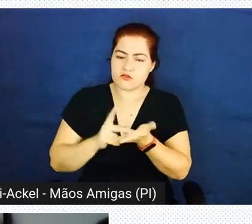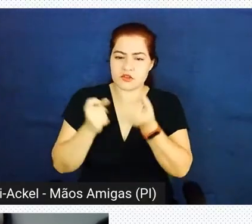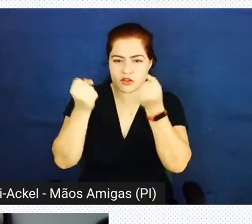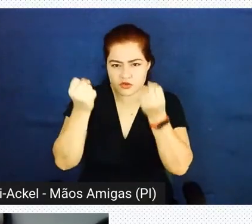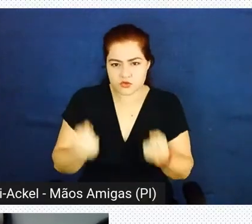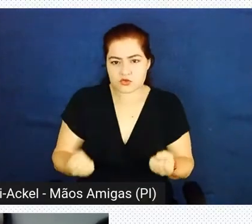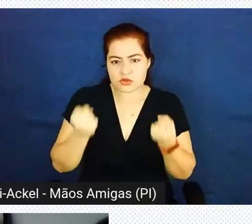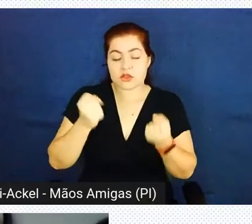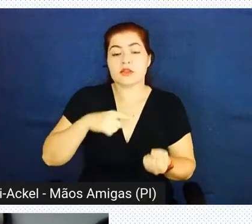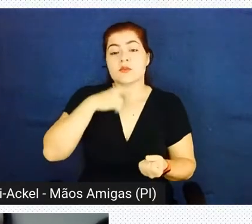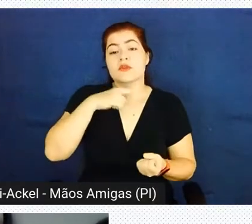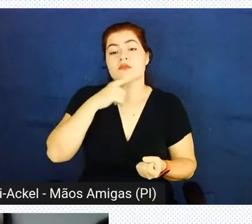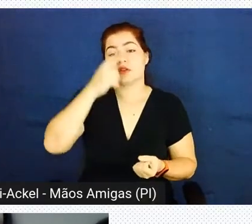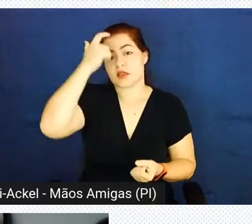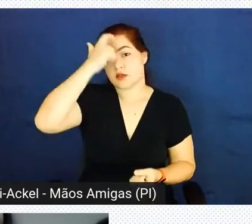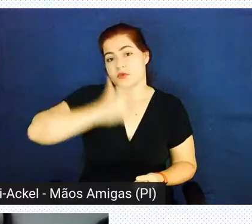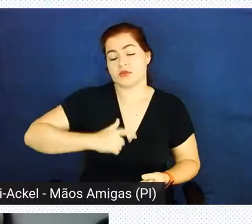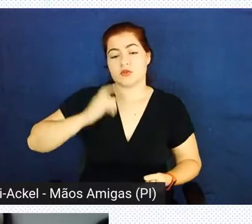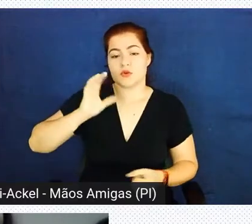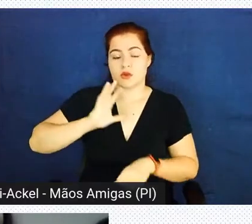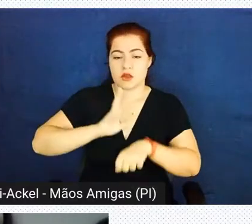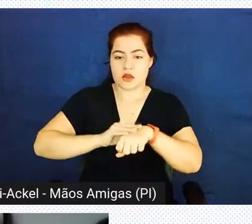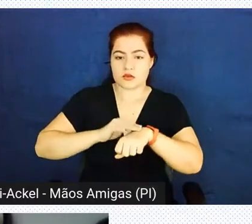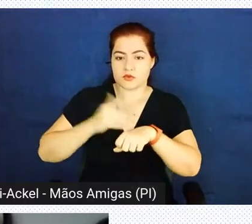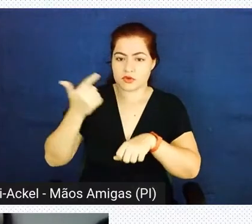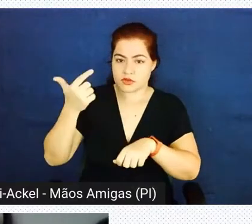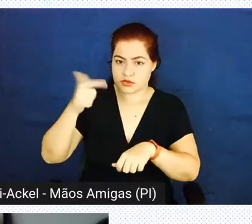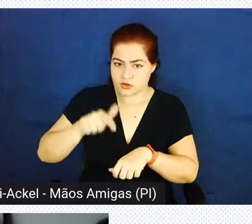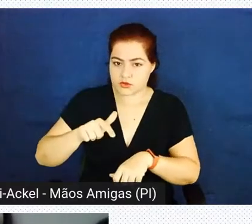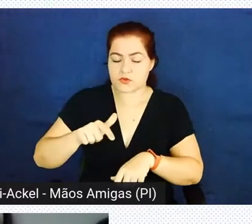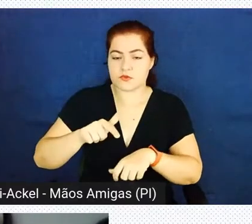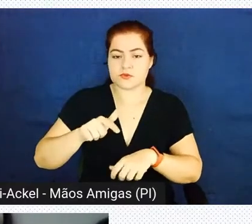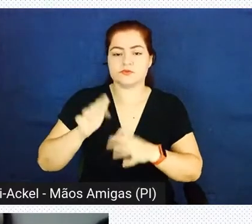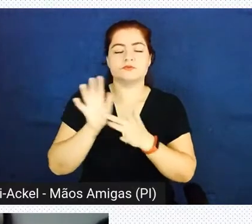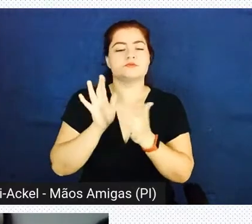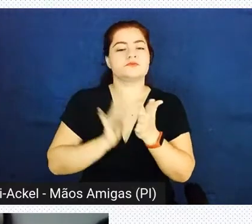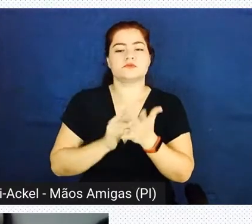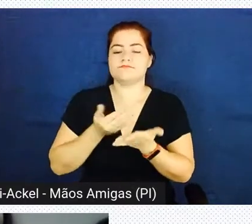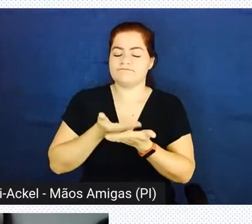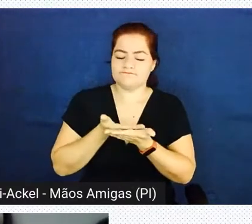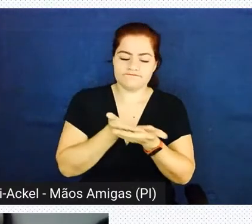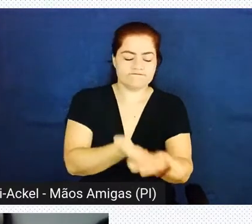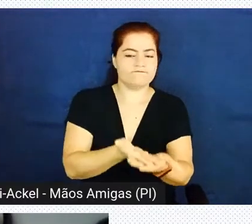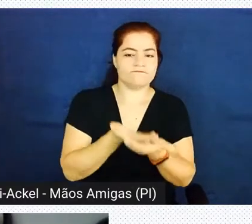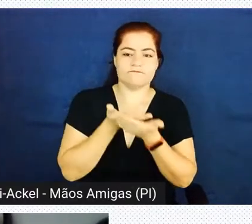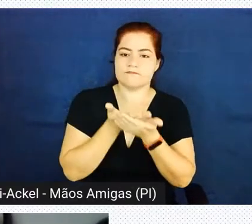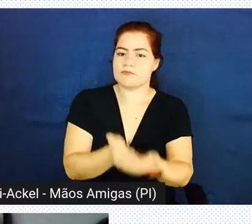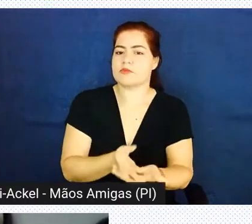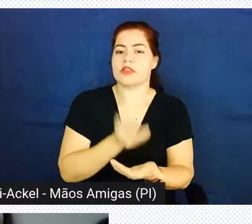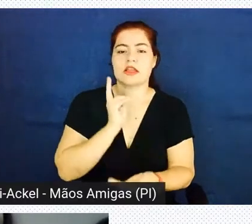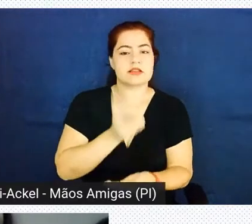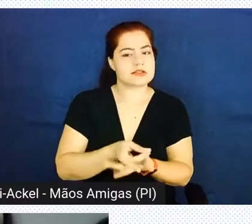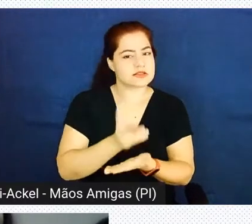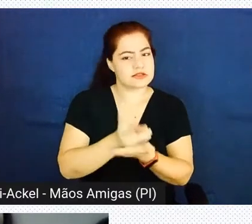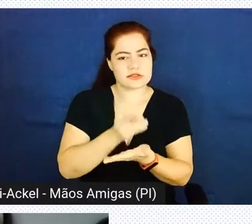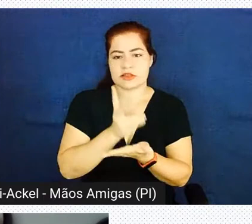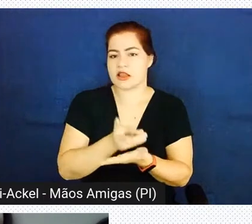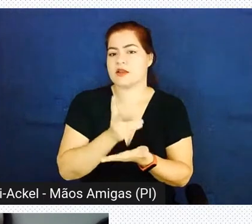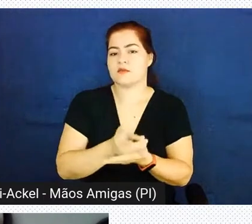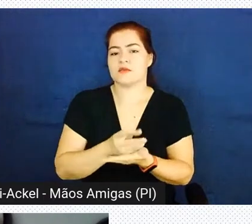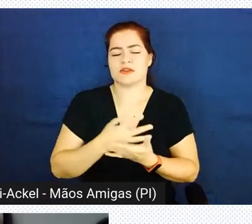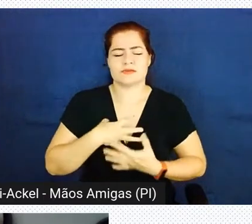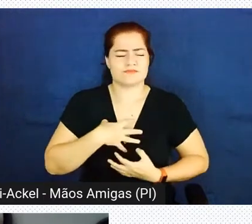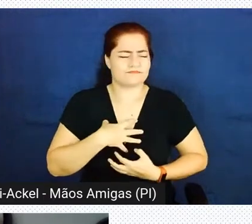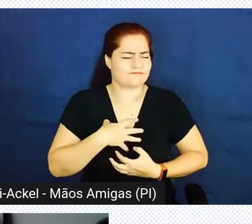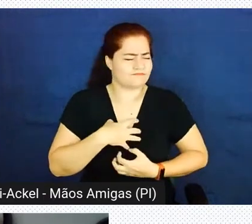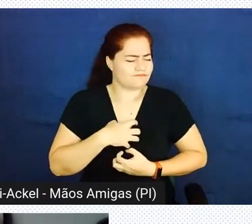adoeça mais. E Jesus os atendiam nas angústias